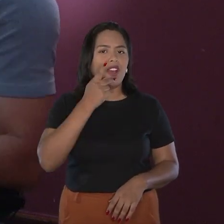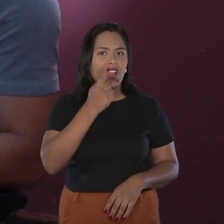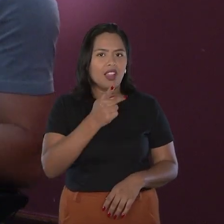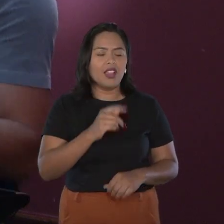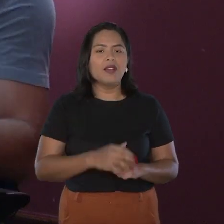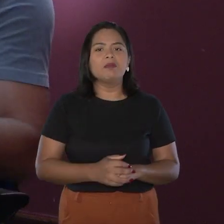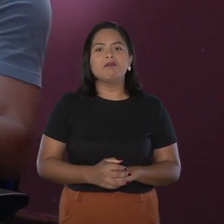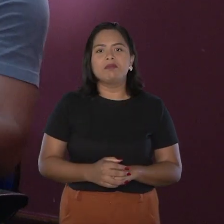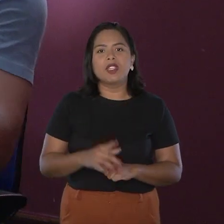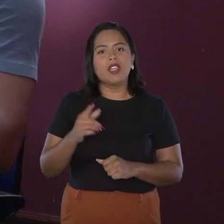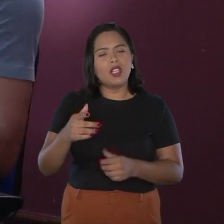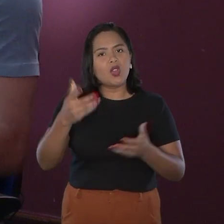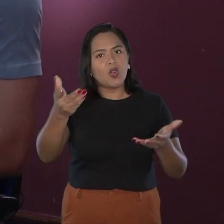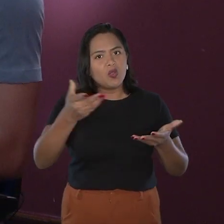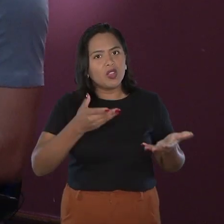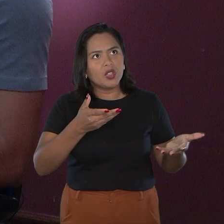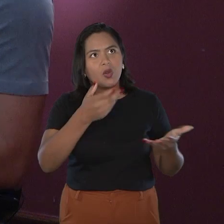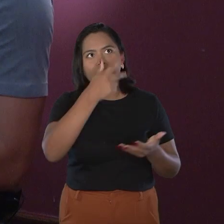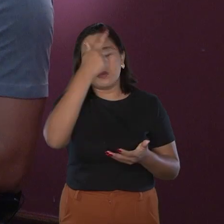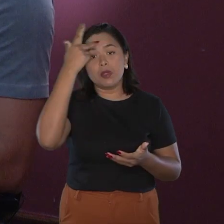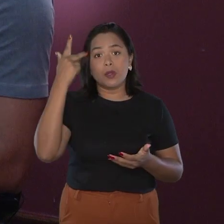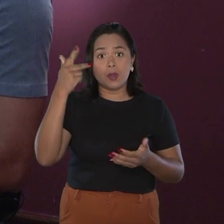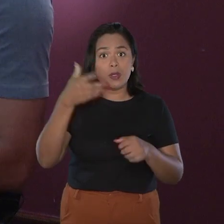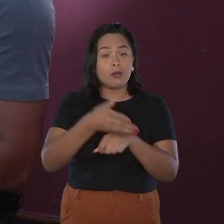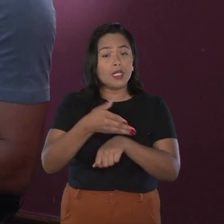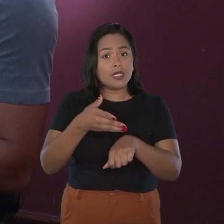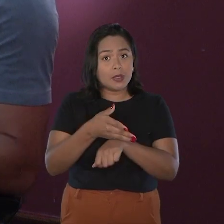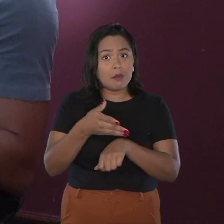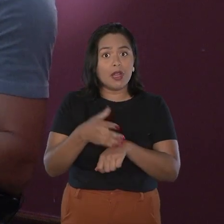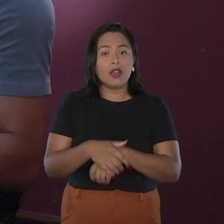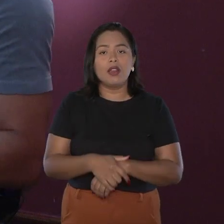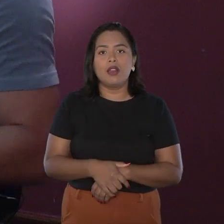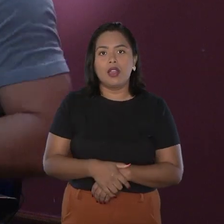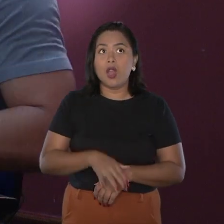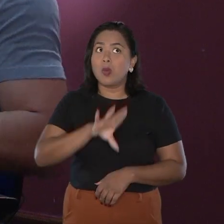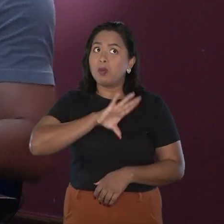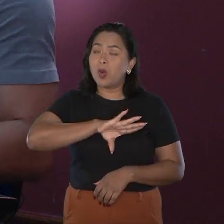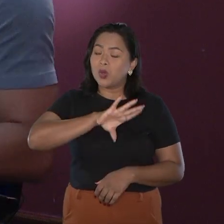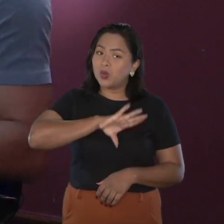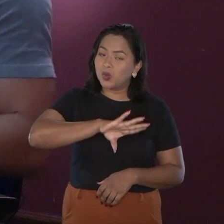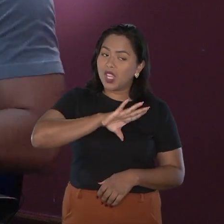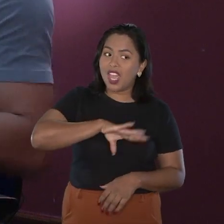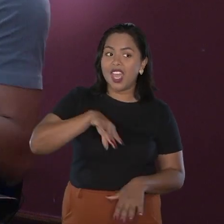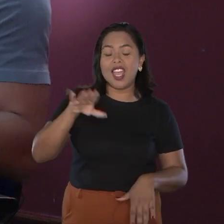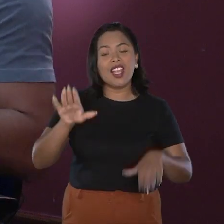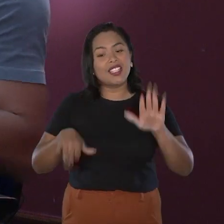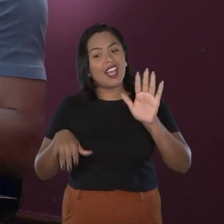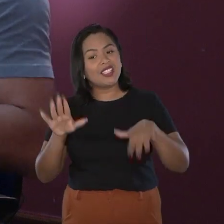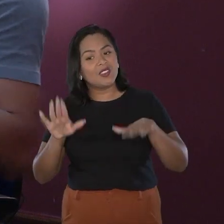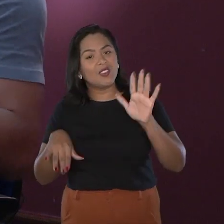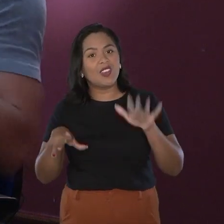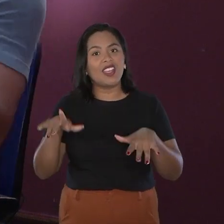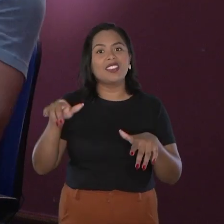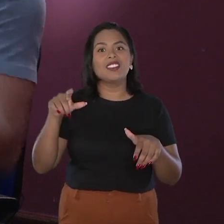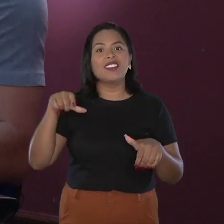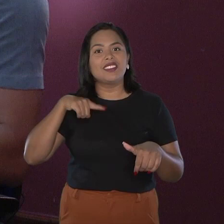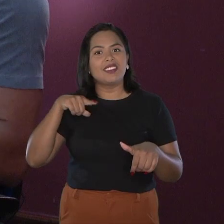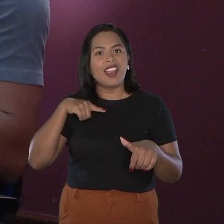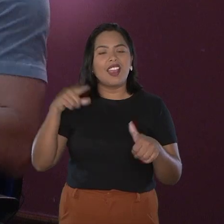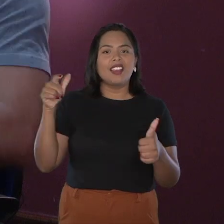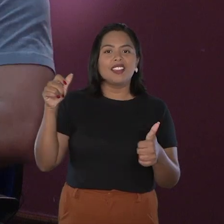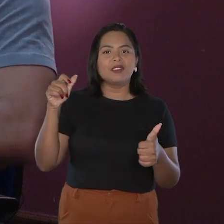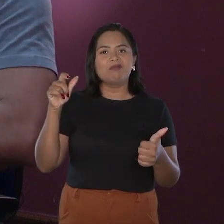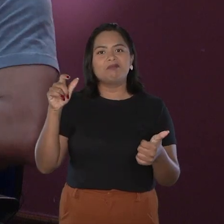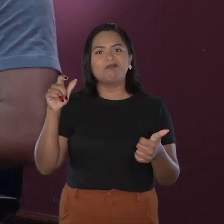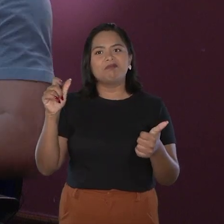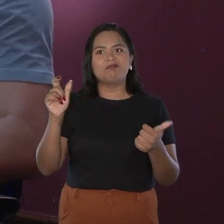evento ele já fez o vídeo convidando o pessoal para participar é um português que em algum momento vai ter uma uma alteração tem um